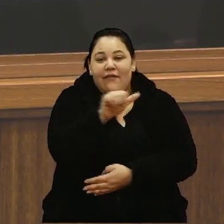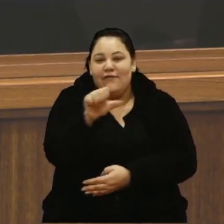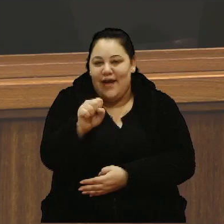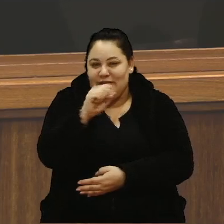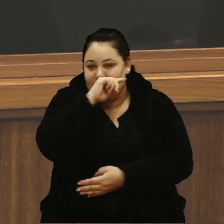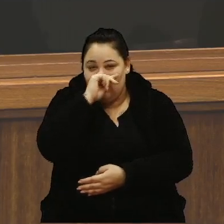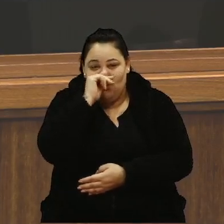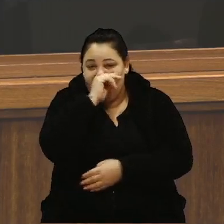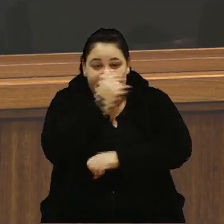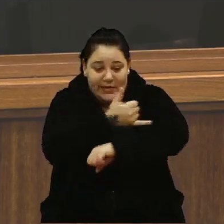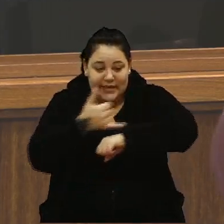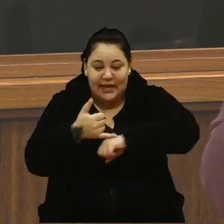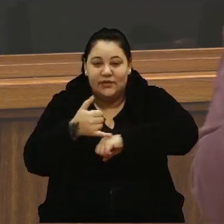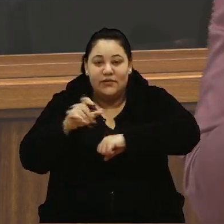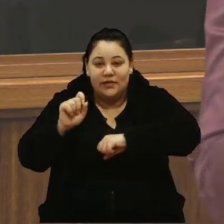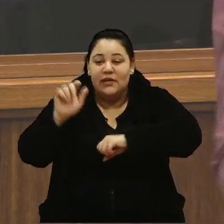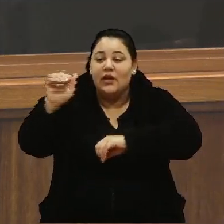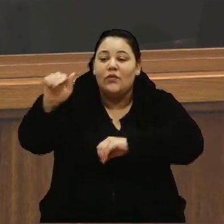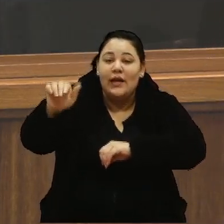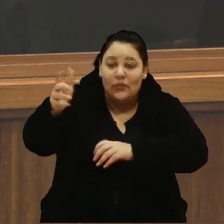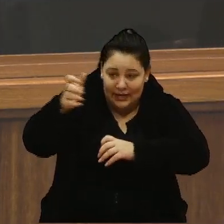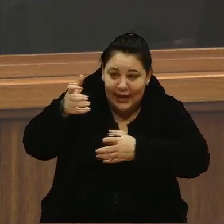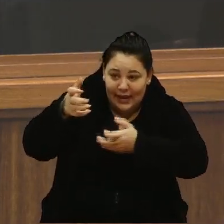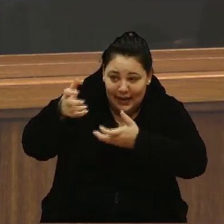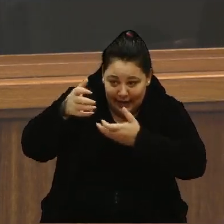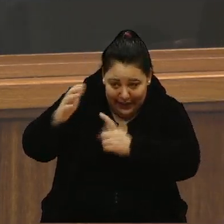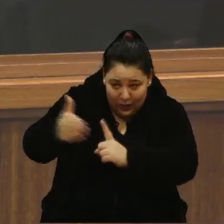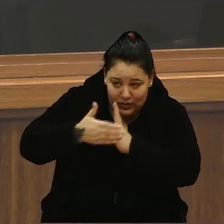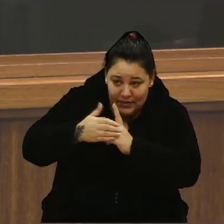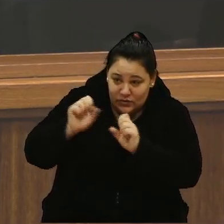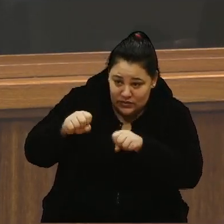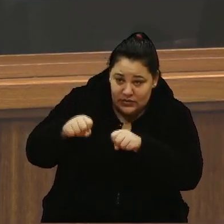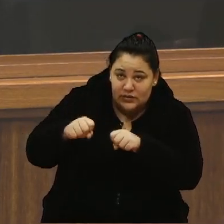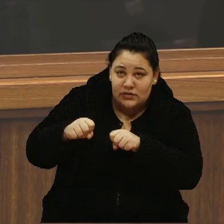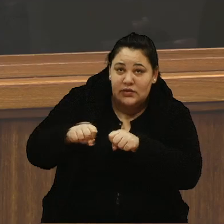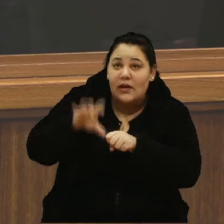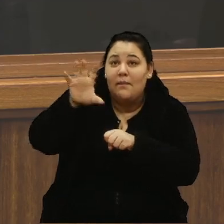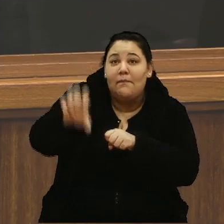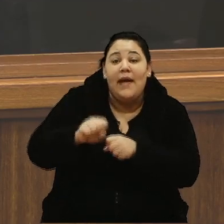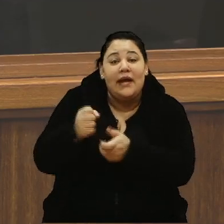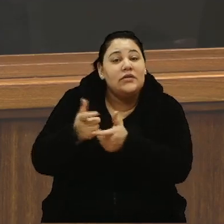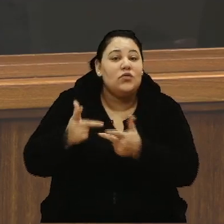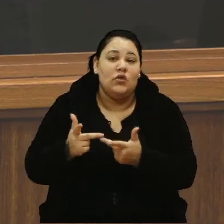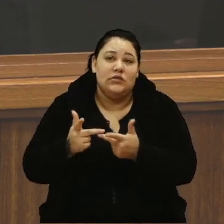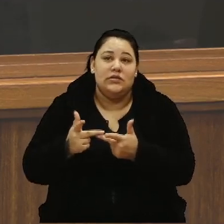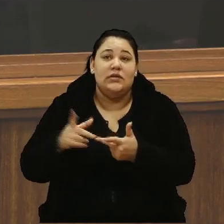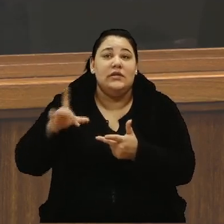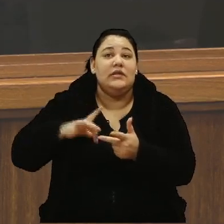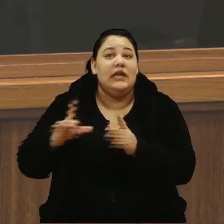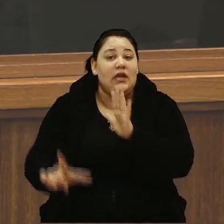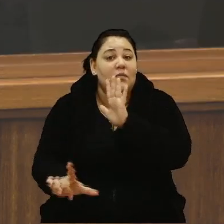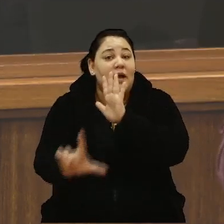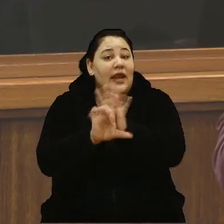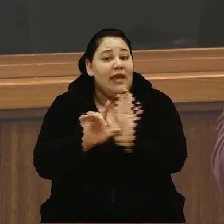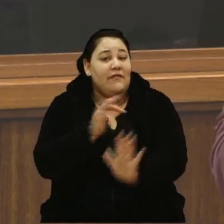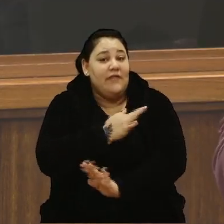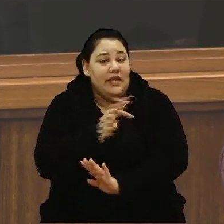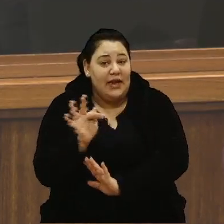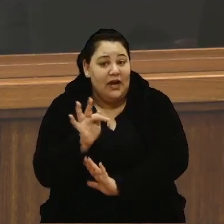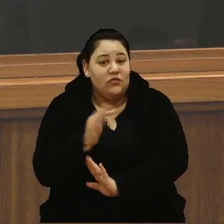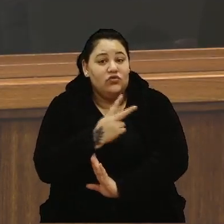quer ser acolhido, quer, não quer, tira inclusive os pertences. Existe uma lei federal